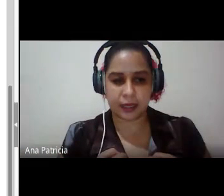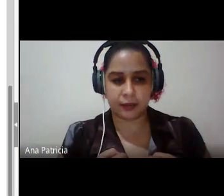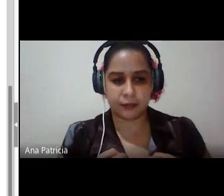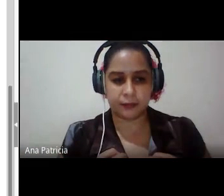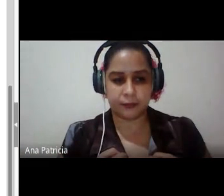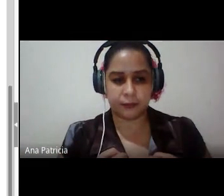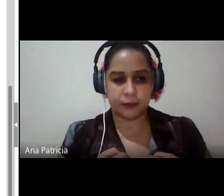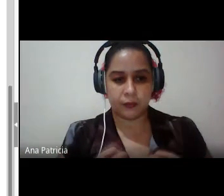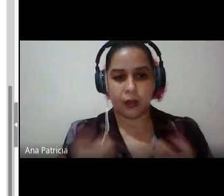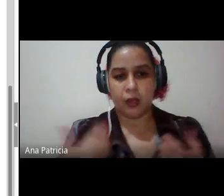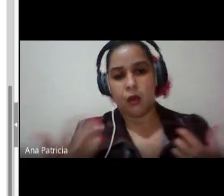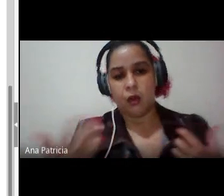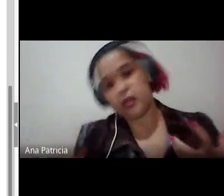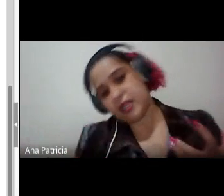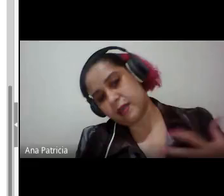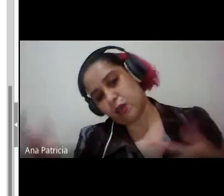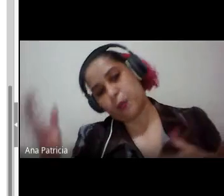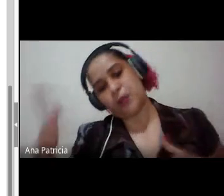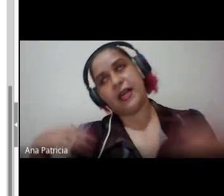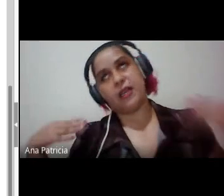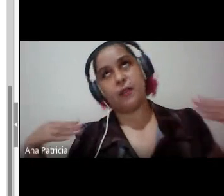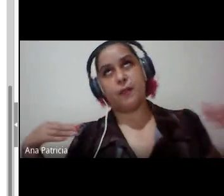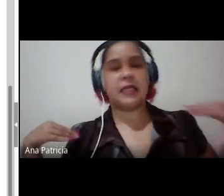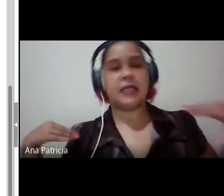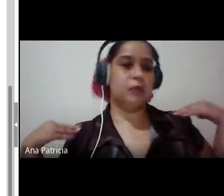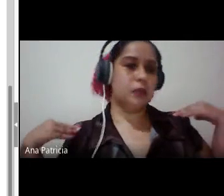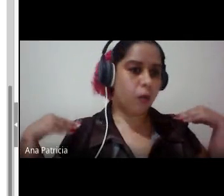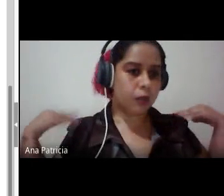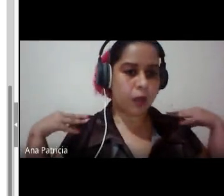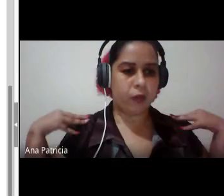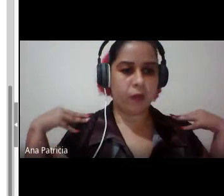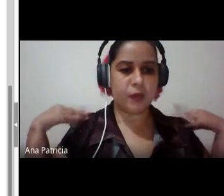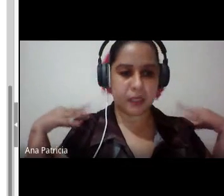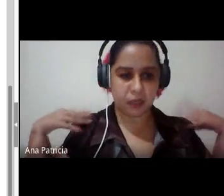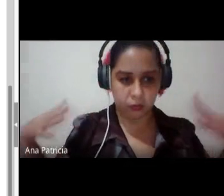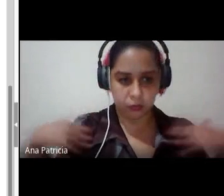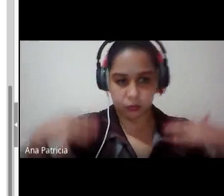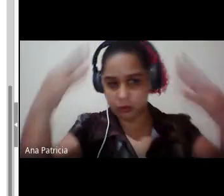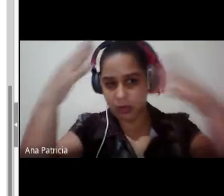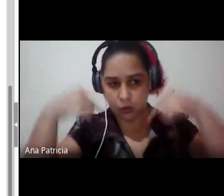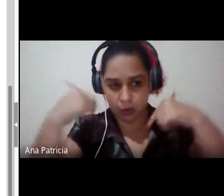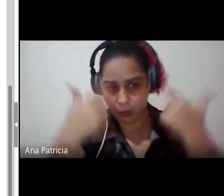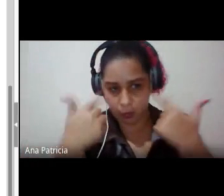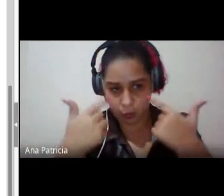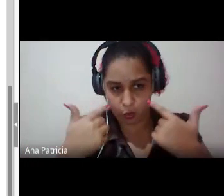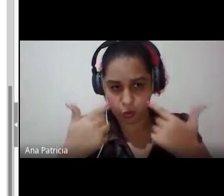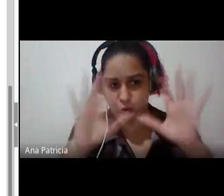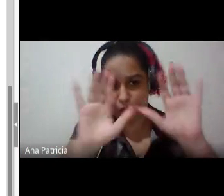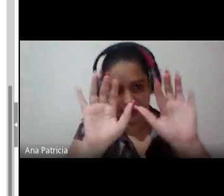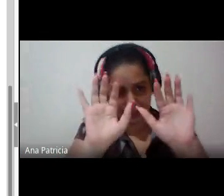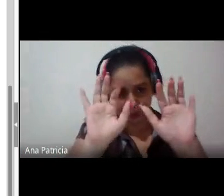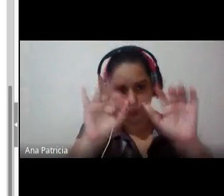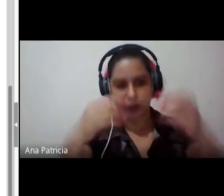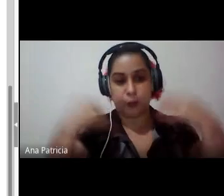cansada. Outra situação que eu posso falar de uma expressão não manual, que é uma expressão não só do meu rosto ou só